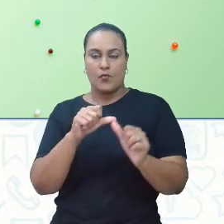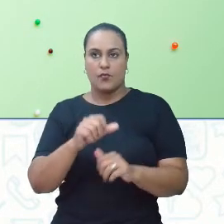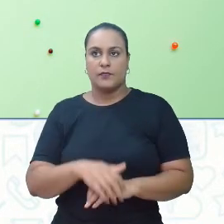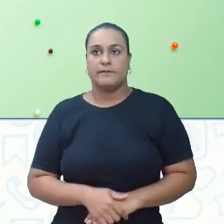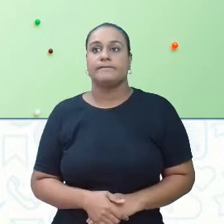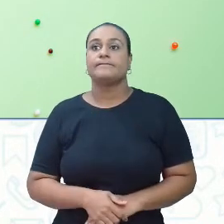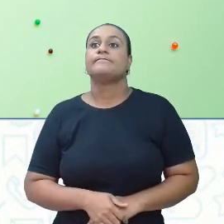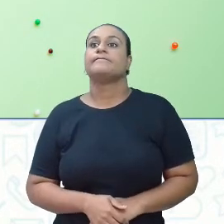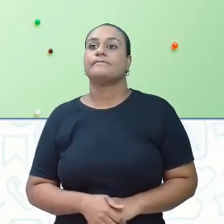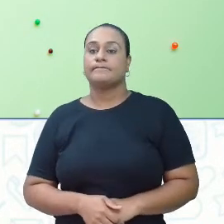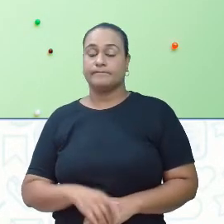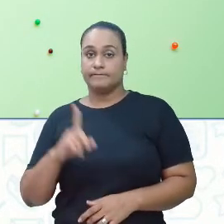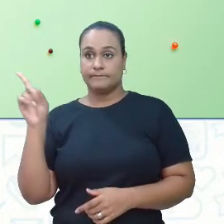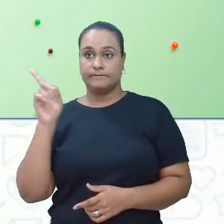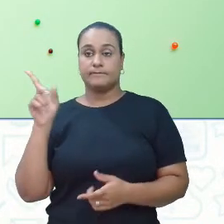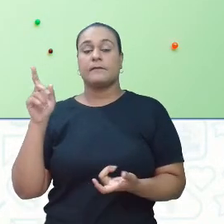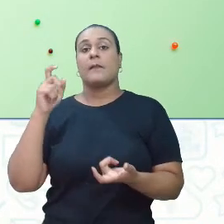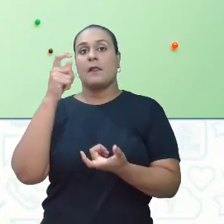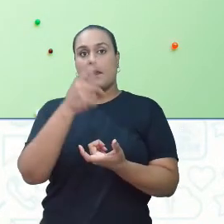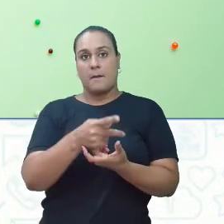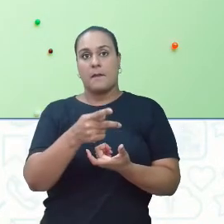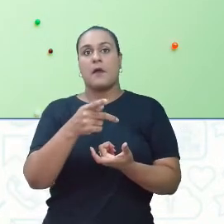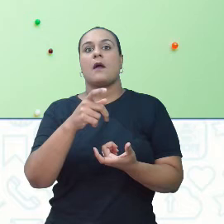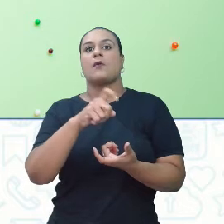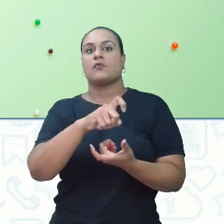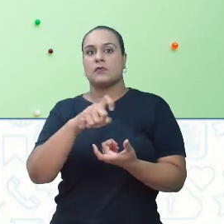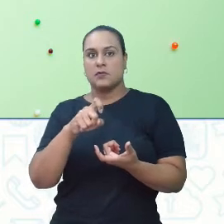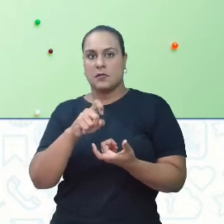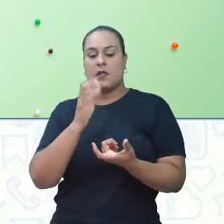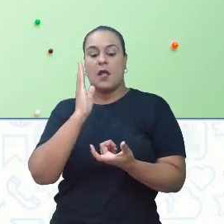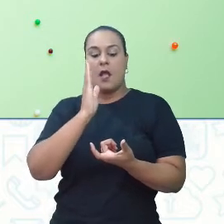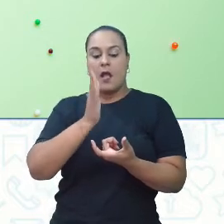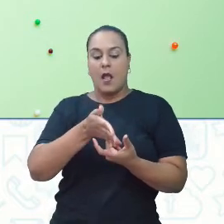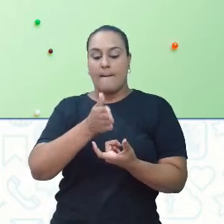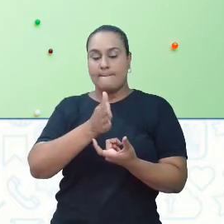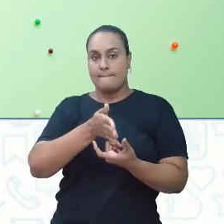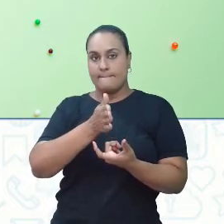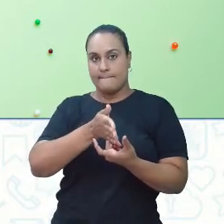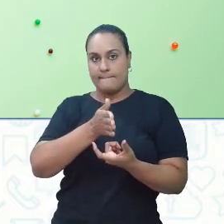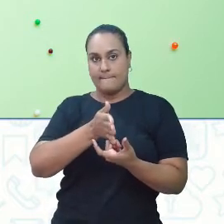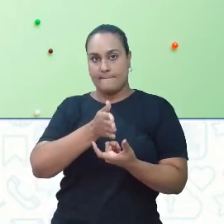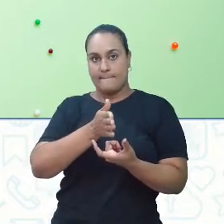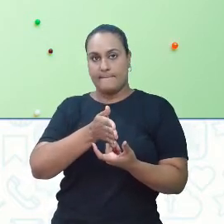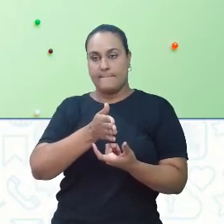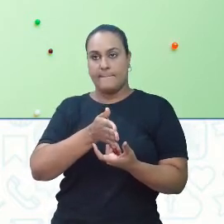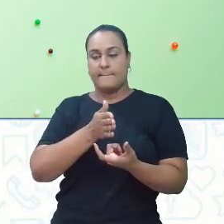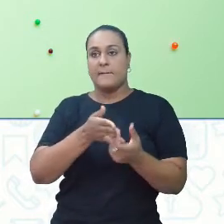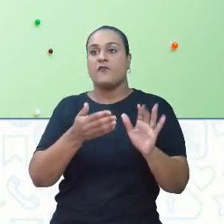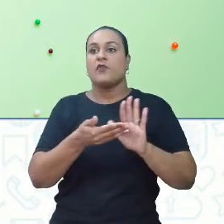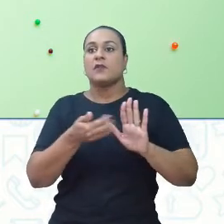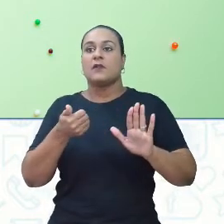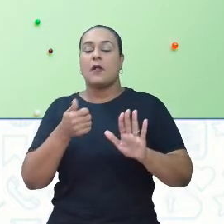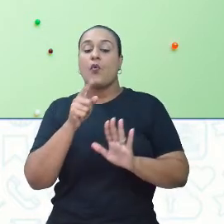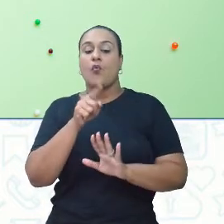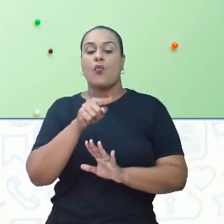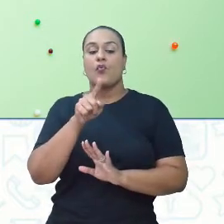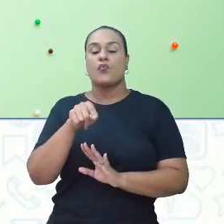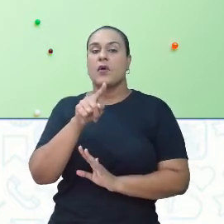nas palavras paroxítonas, ou seja, cuja sílaba tônica é a penúltima, foi abolido o